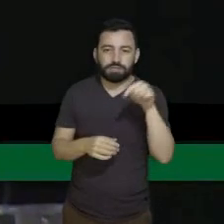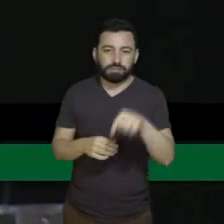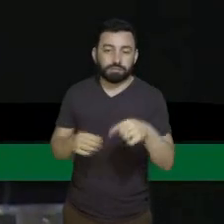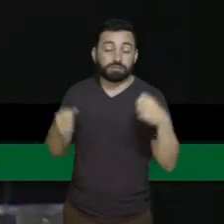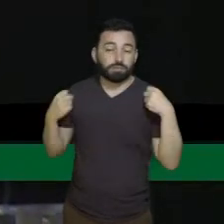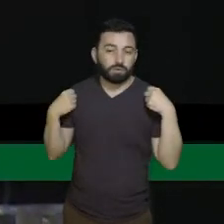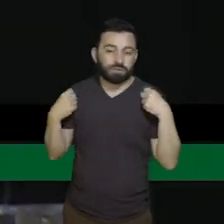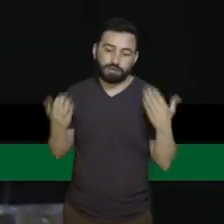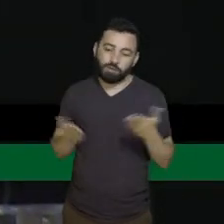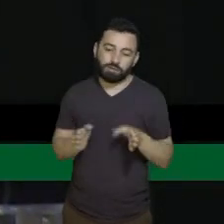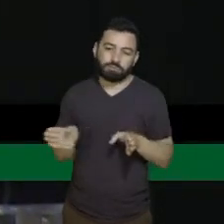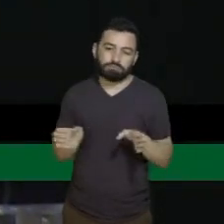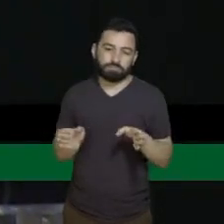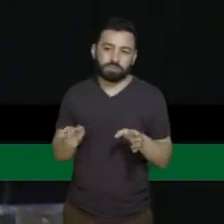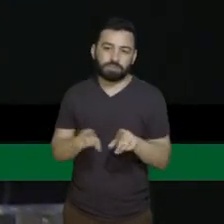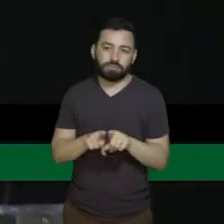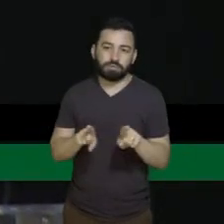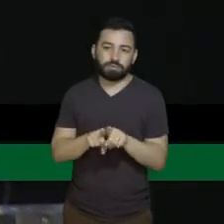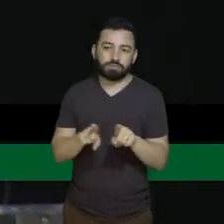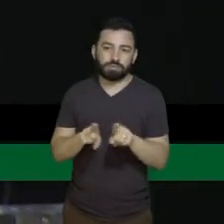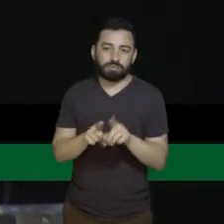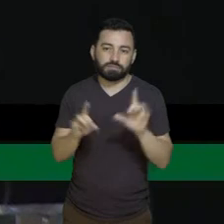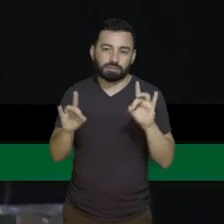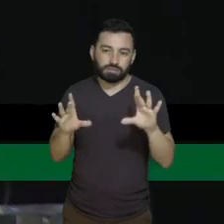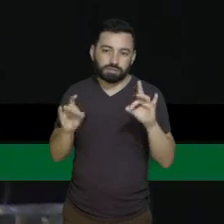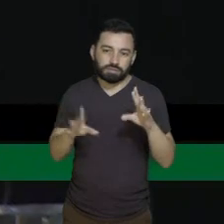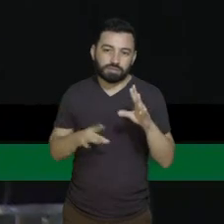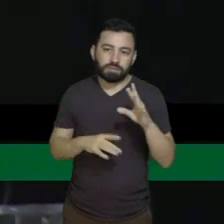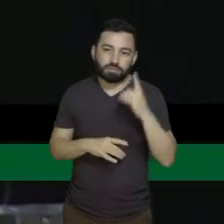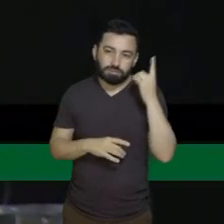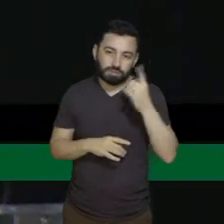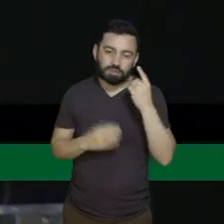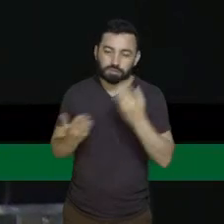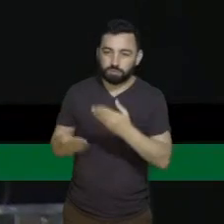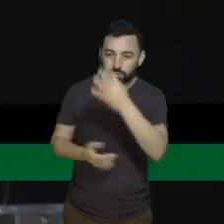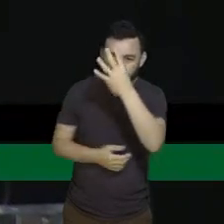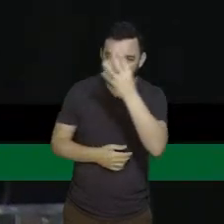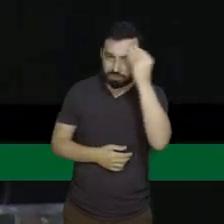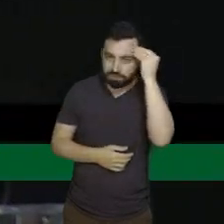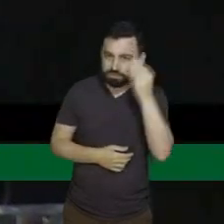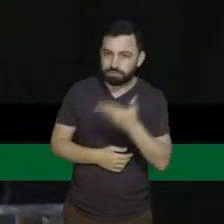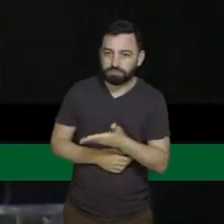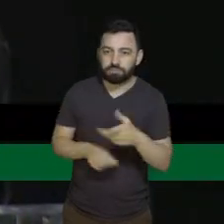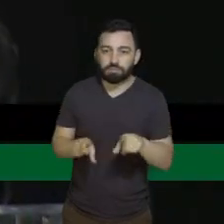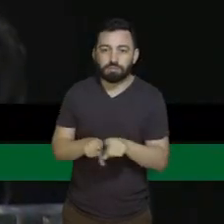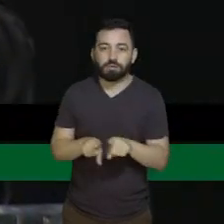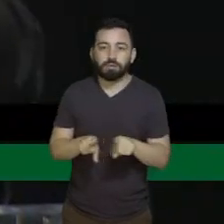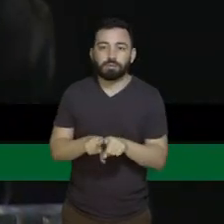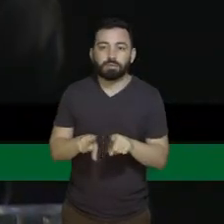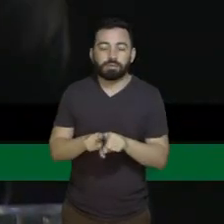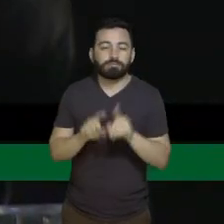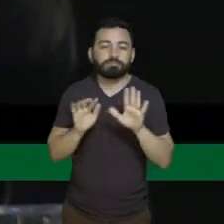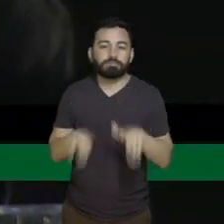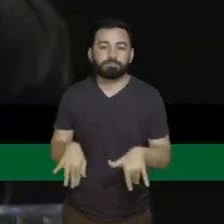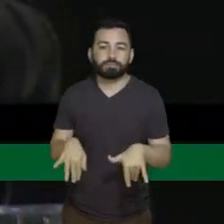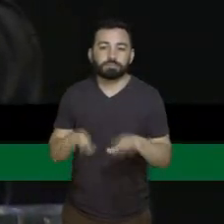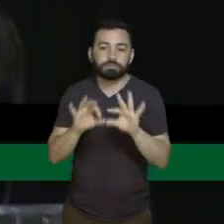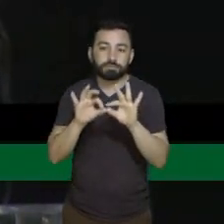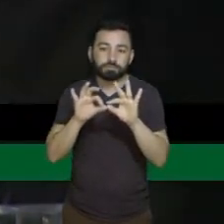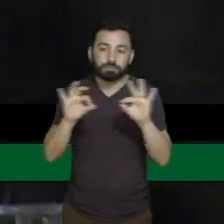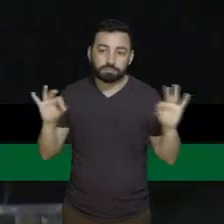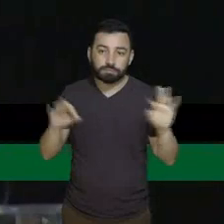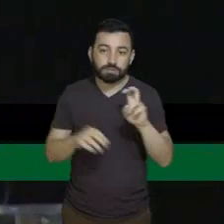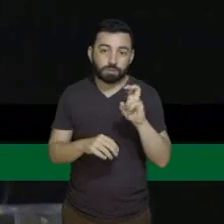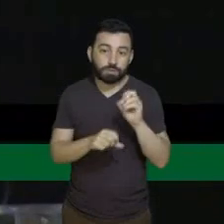Chapecoense, em especial a deputada Luciane Carminati, e finalizo com o slogan do nosso